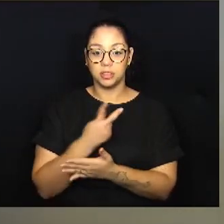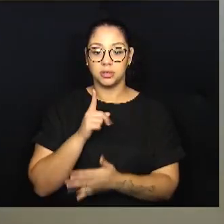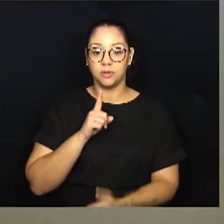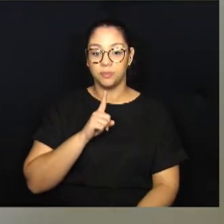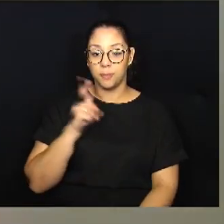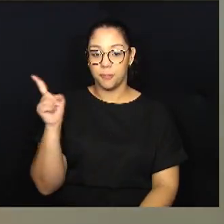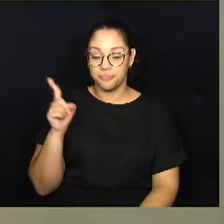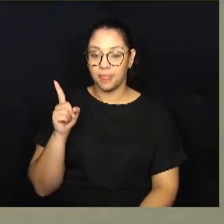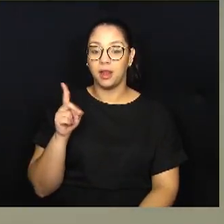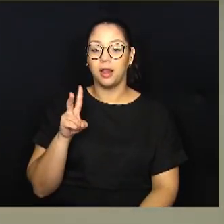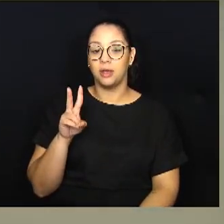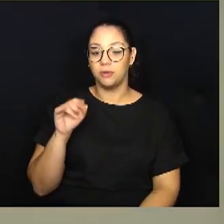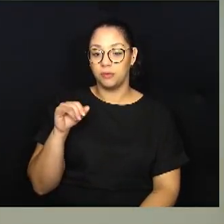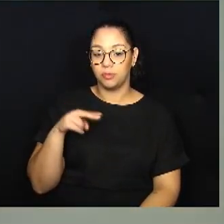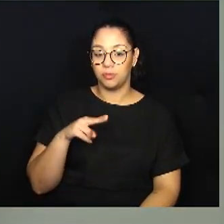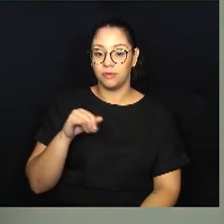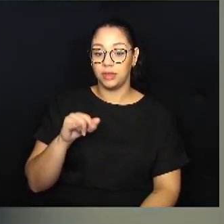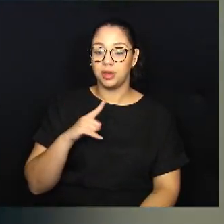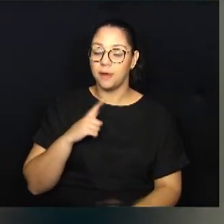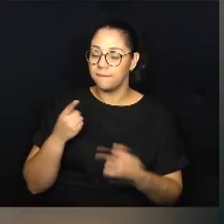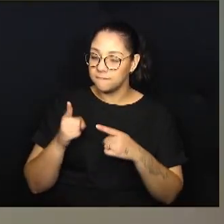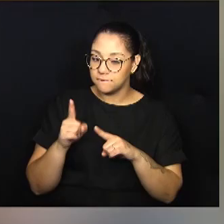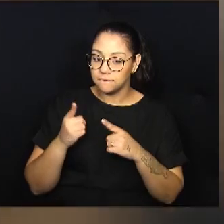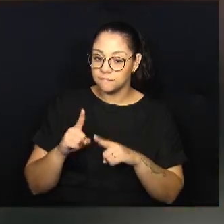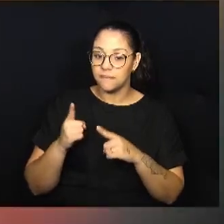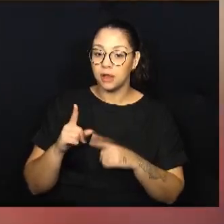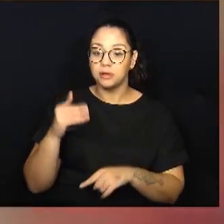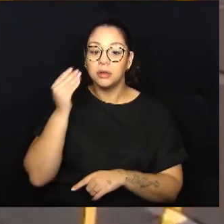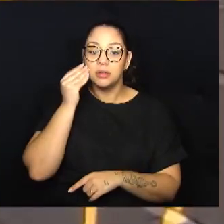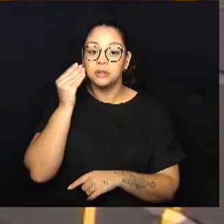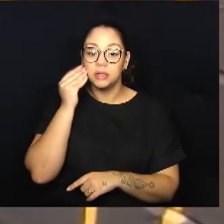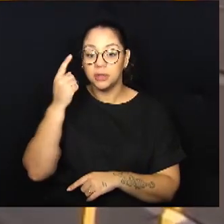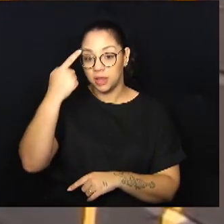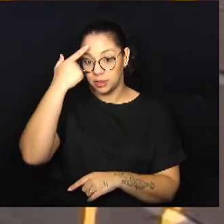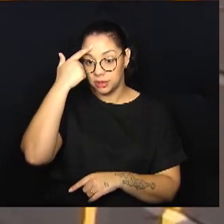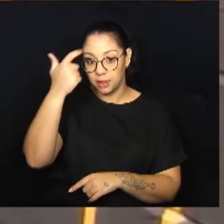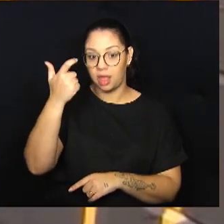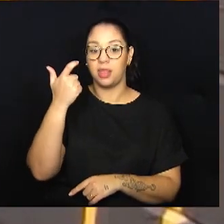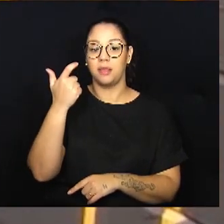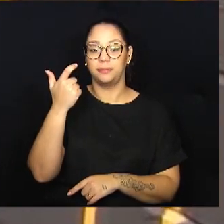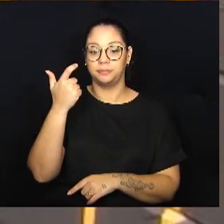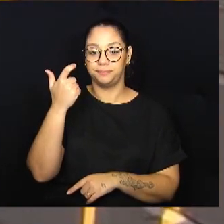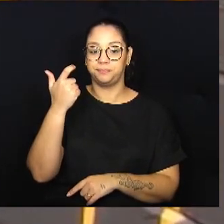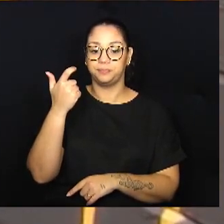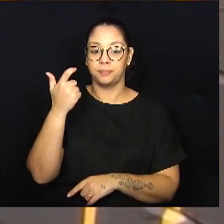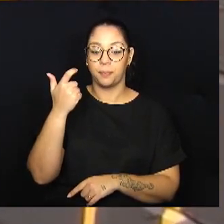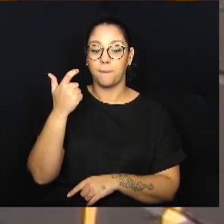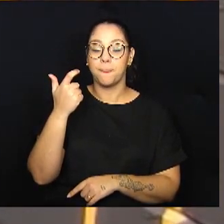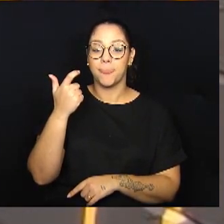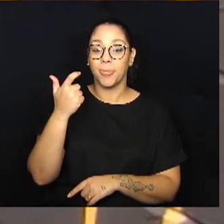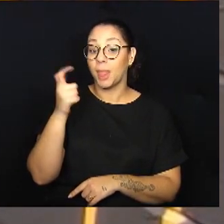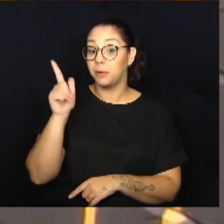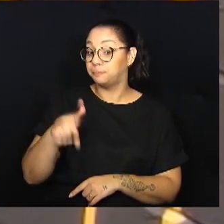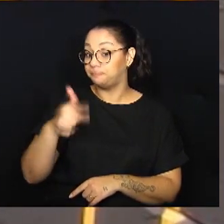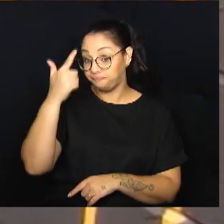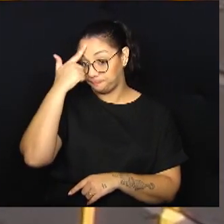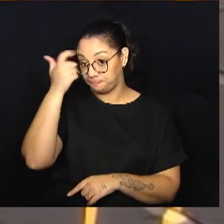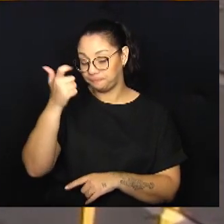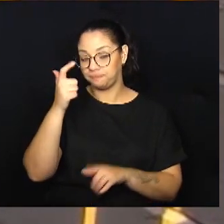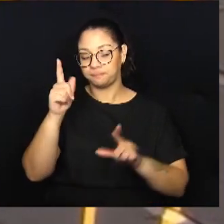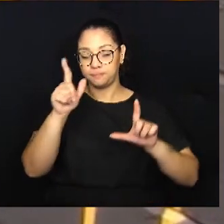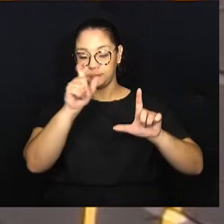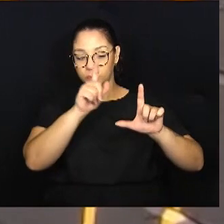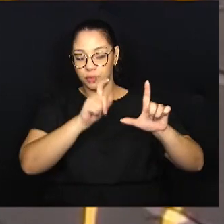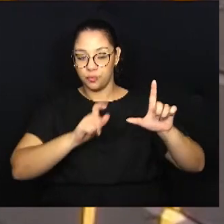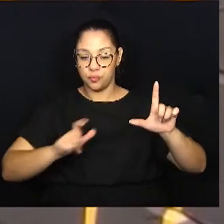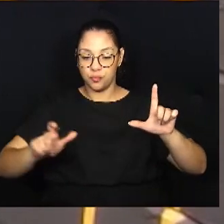eu provoquei o Gelim para que ele trouxesse essa ideia, né, que a gente colocasse a imagem do Vini nesse momento